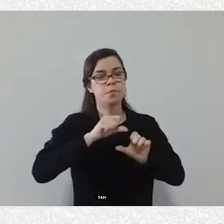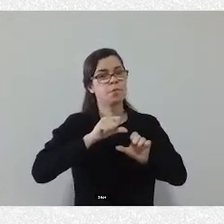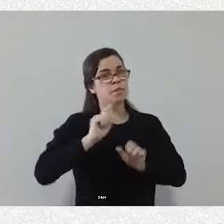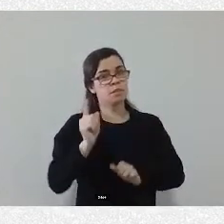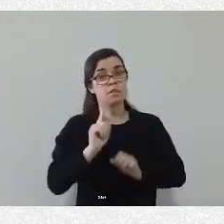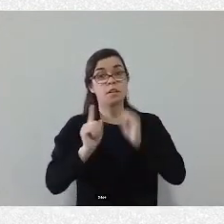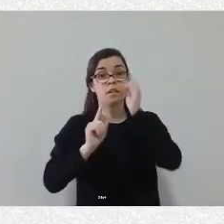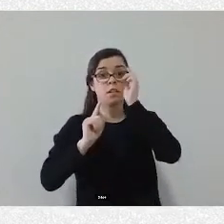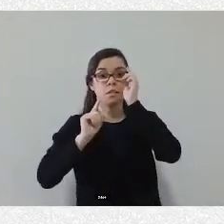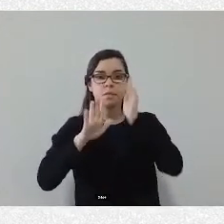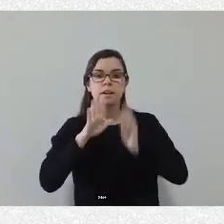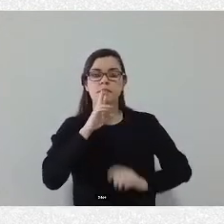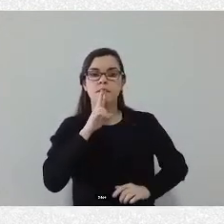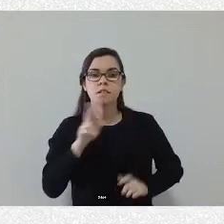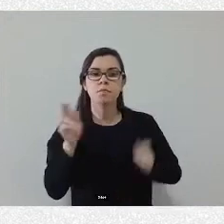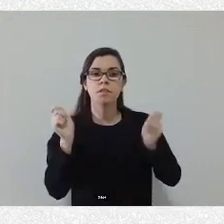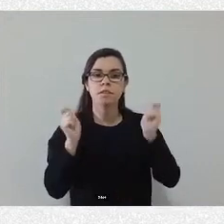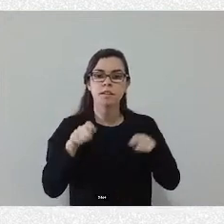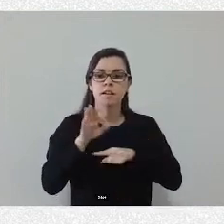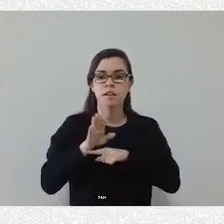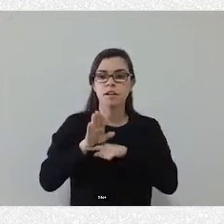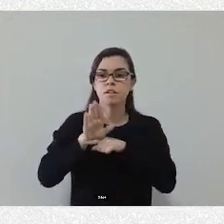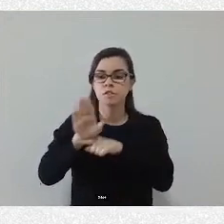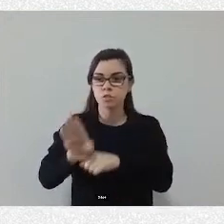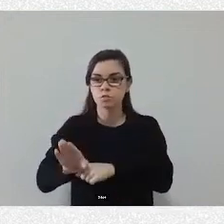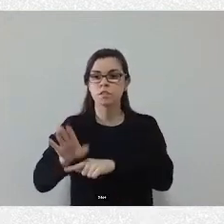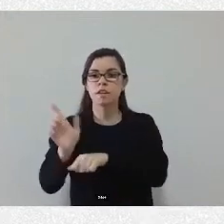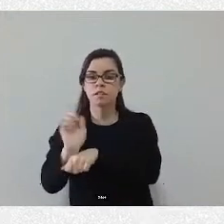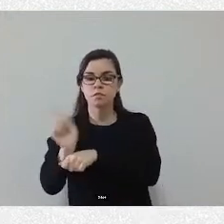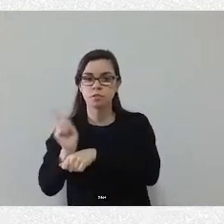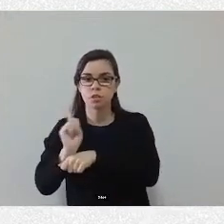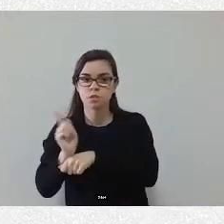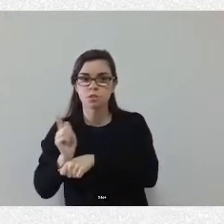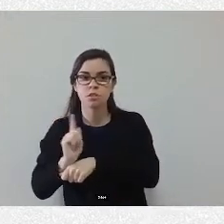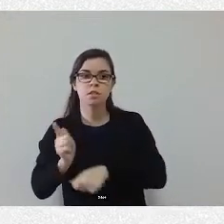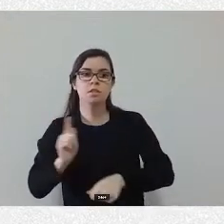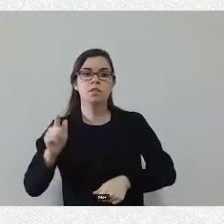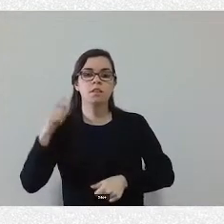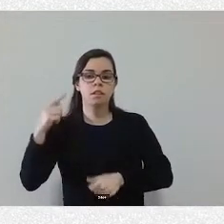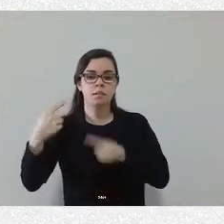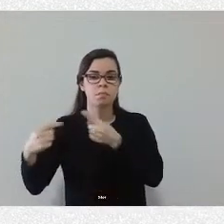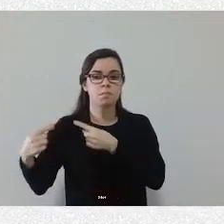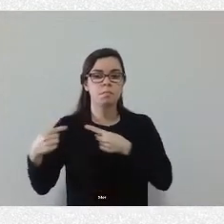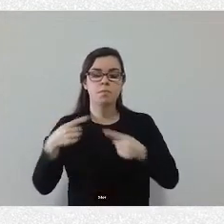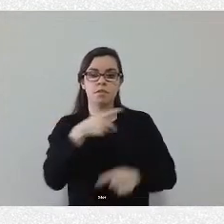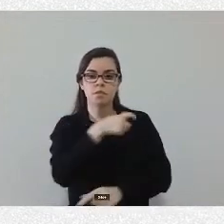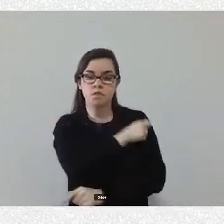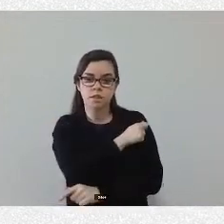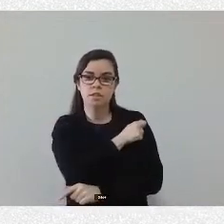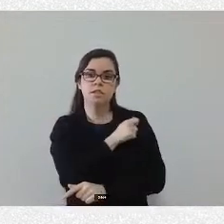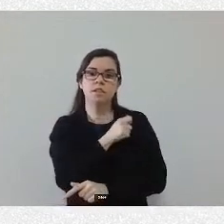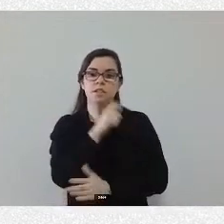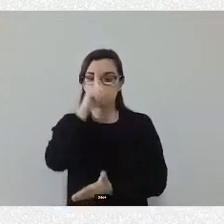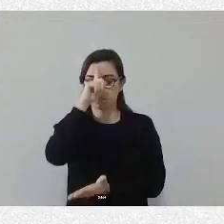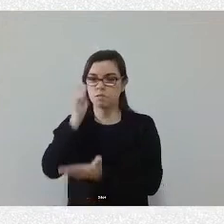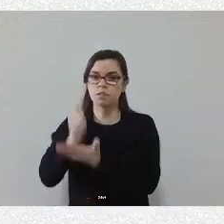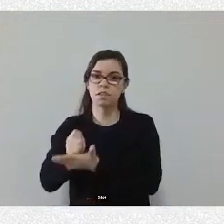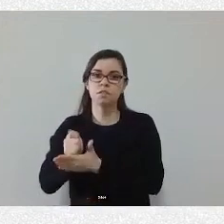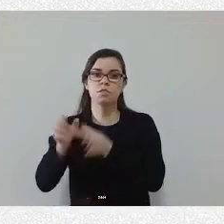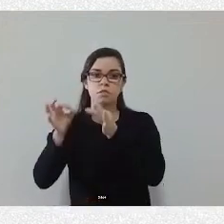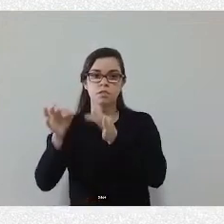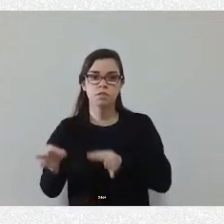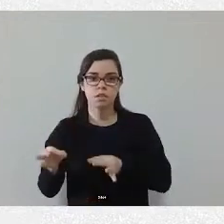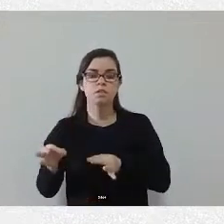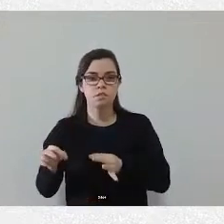embasar aqui, né, a decisão aqui dos gestores em relação a políticas de vacinação para a Covid. Então,